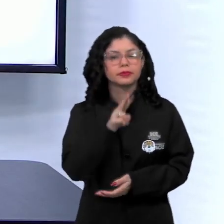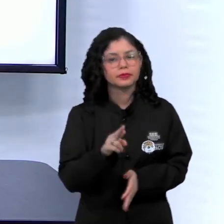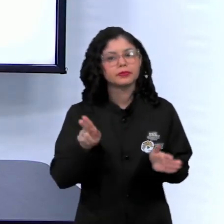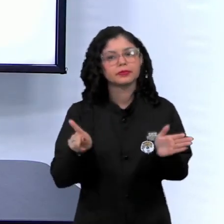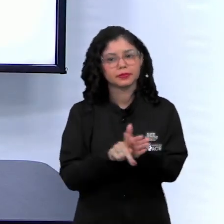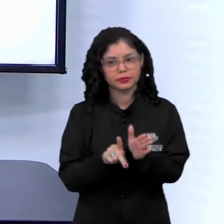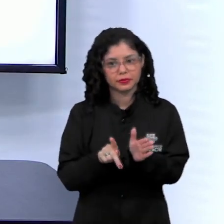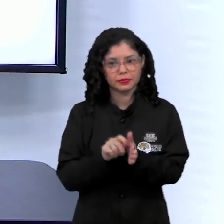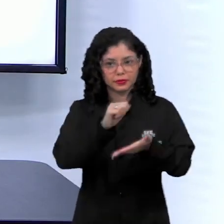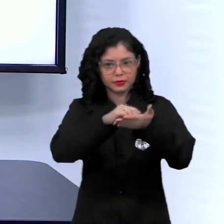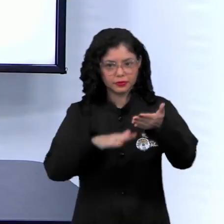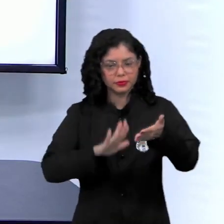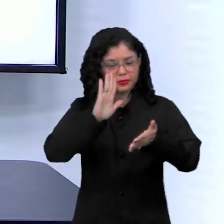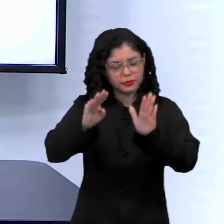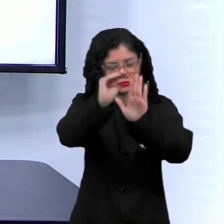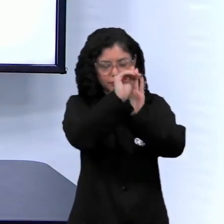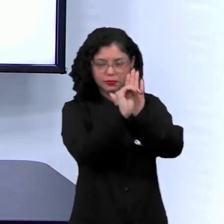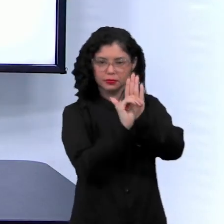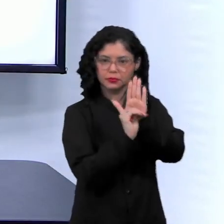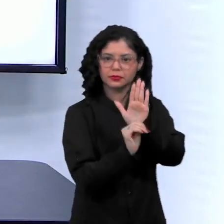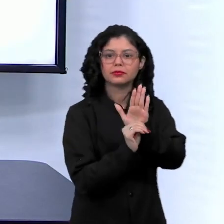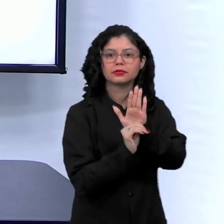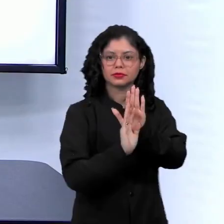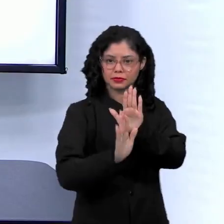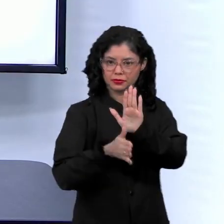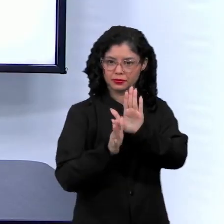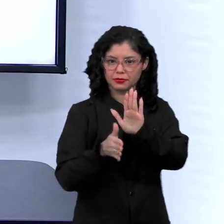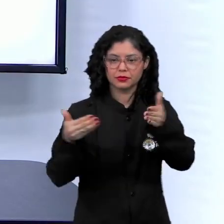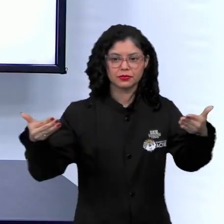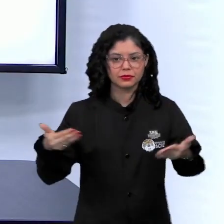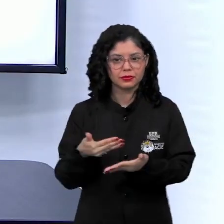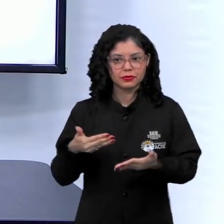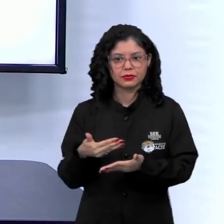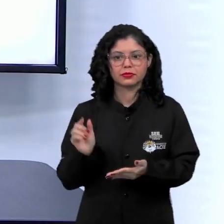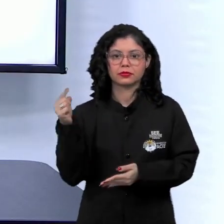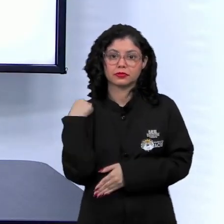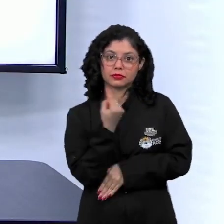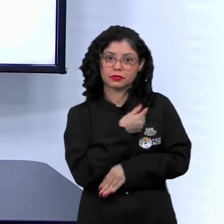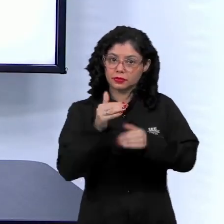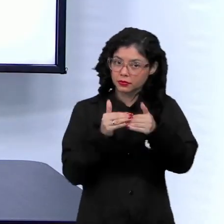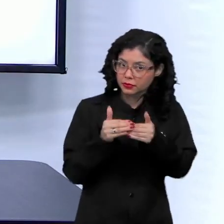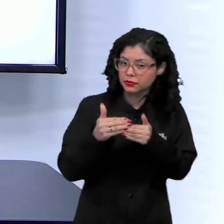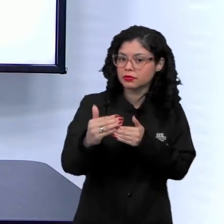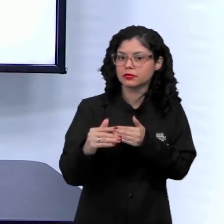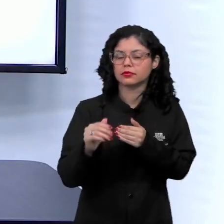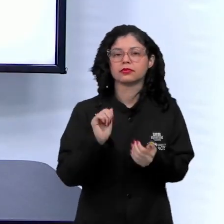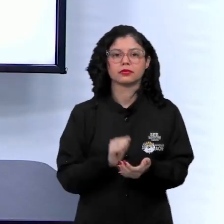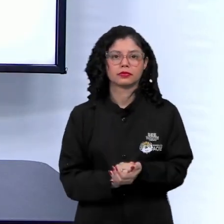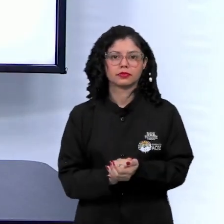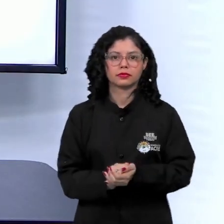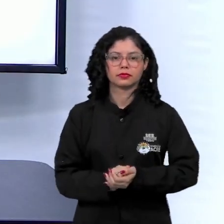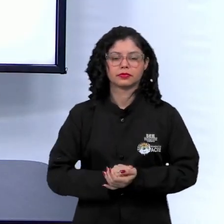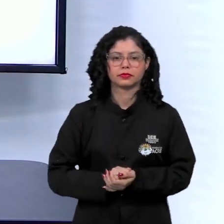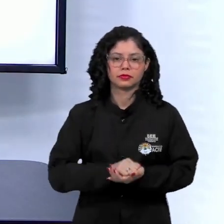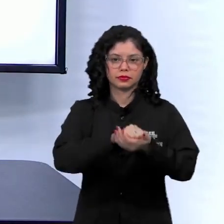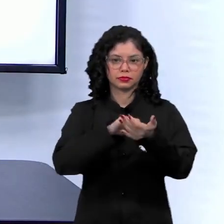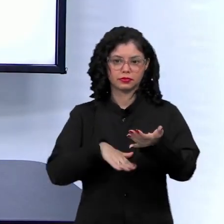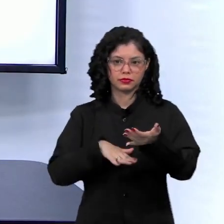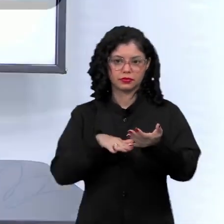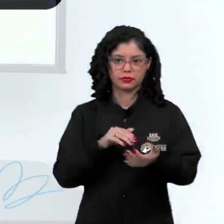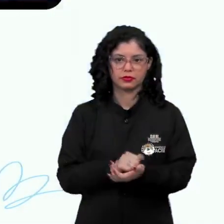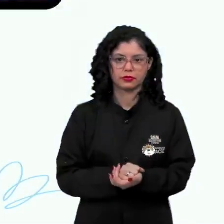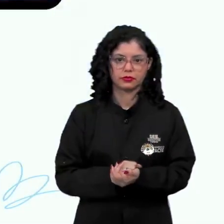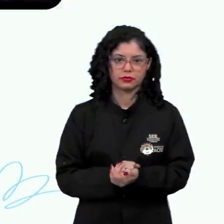resolverem aí, tiverem um gabaritozinho de vocês, agora nós vamos avançar para a nossa correção.